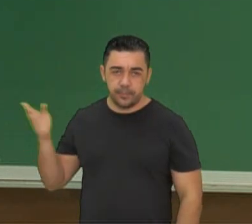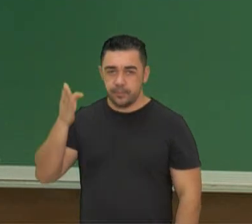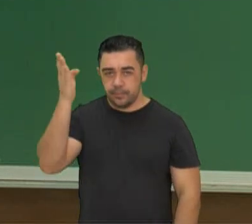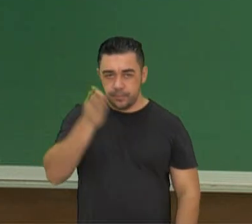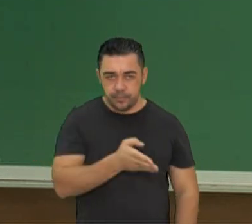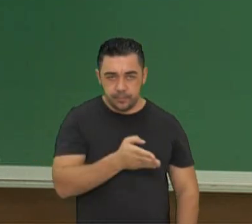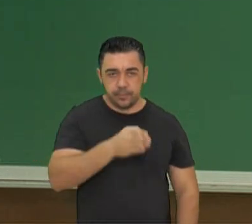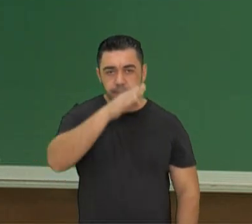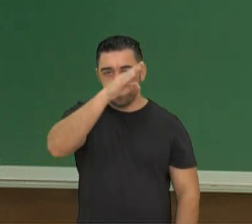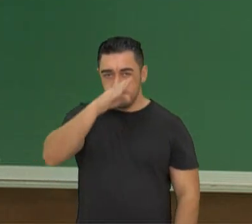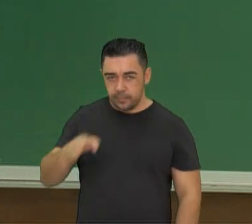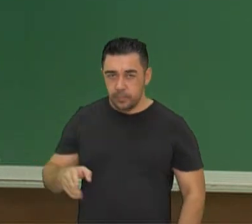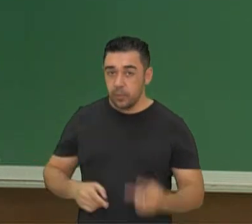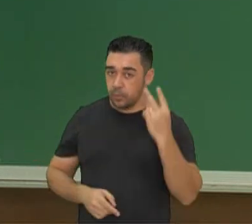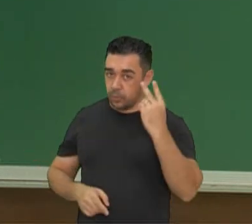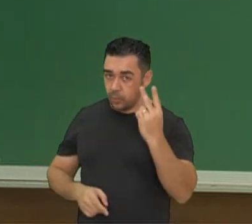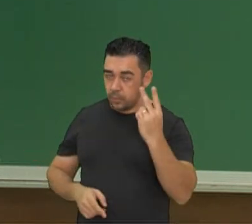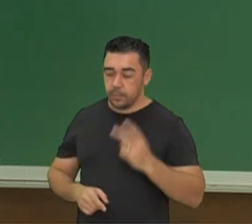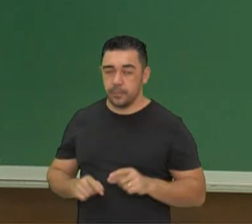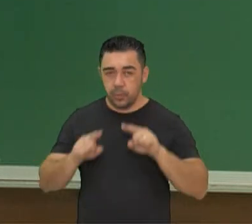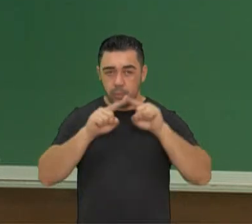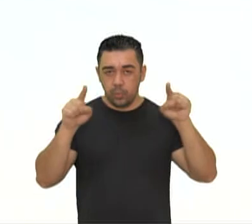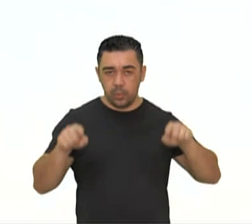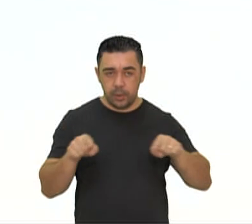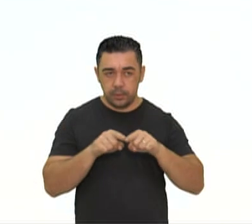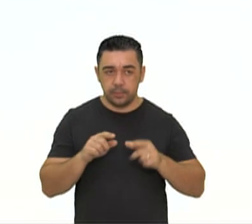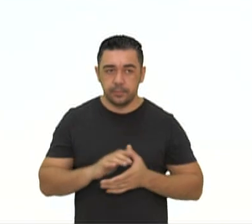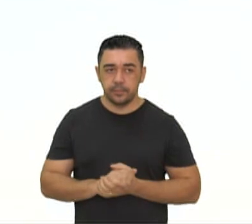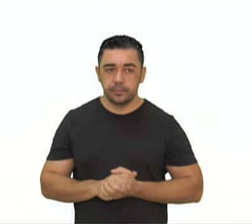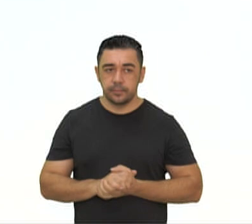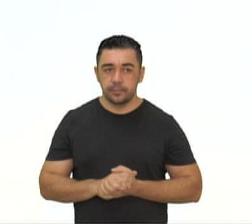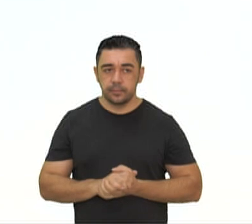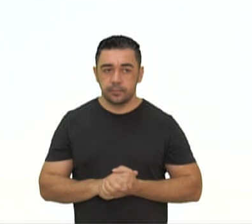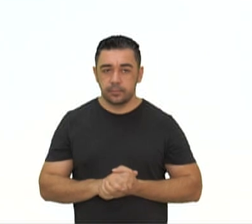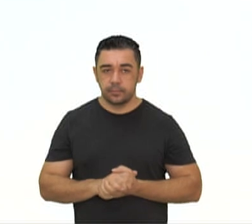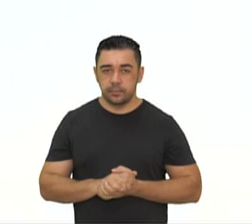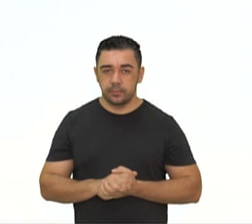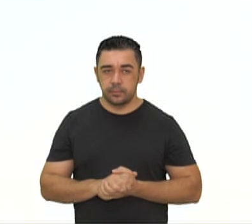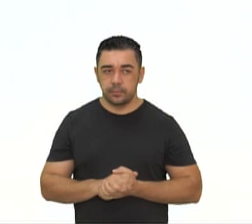Eu desenhei as duas diagonais do quadrado. Certo?